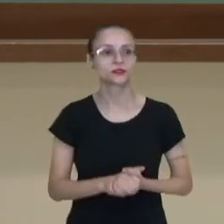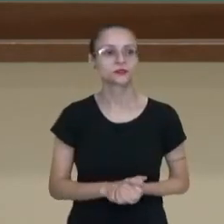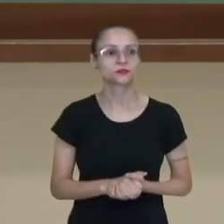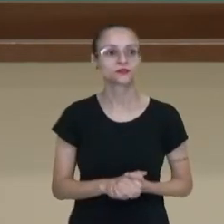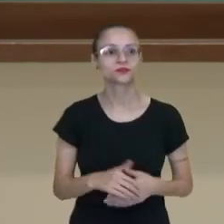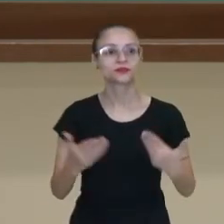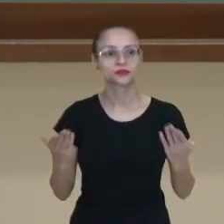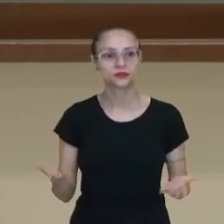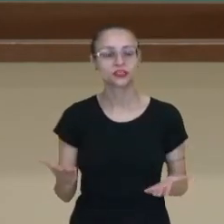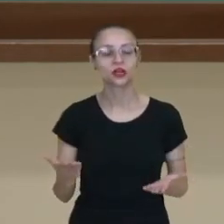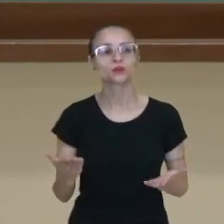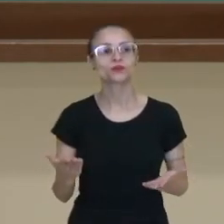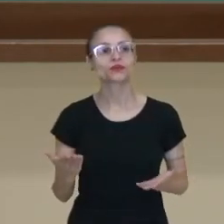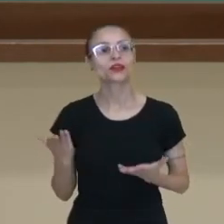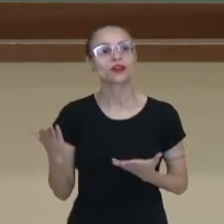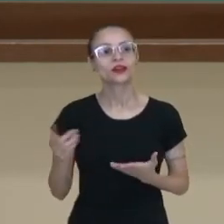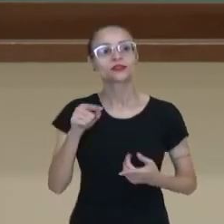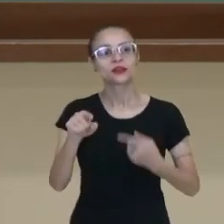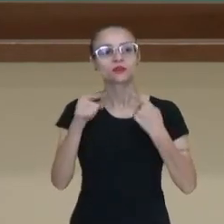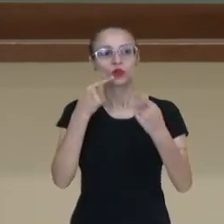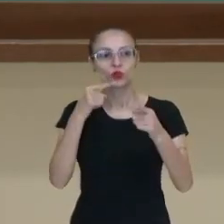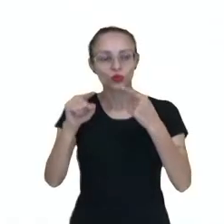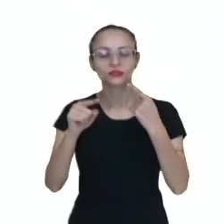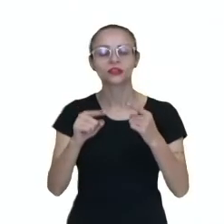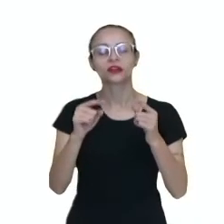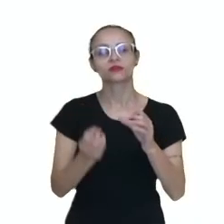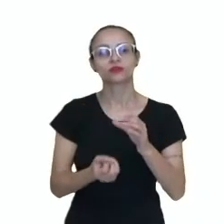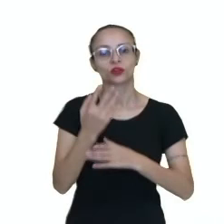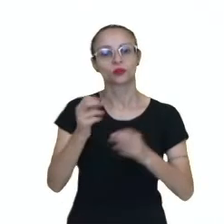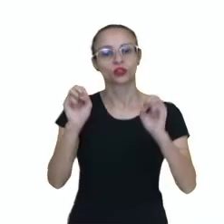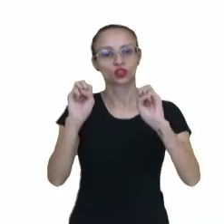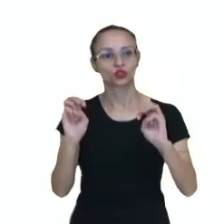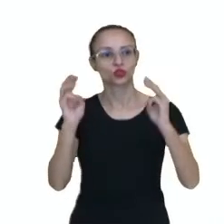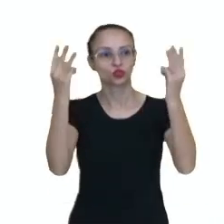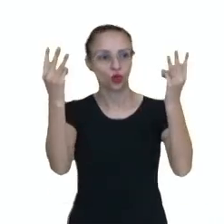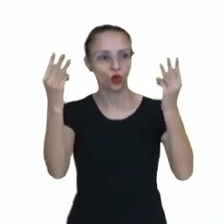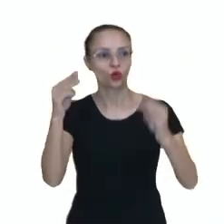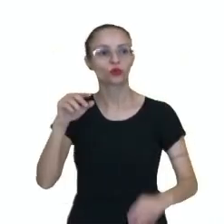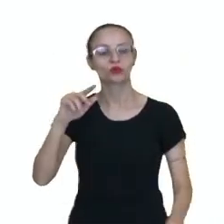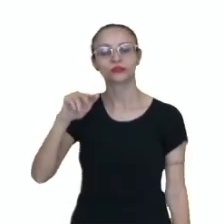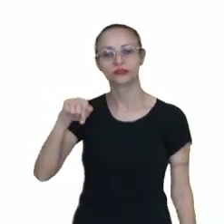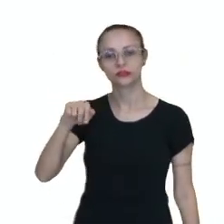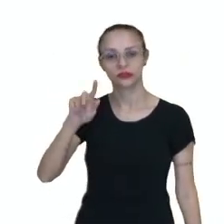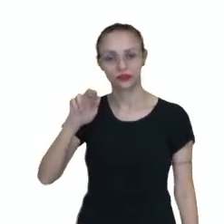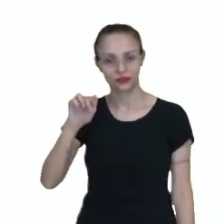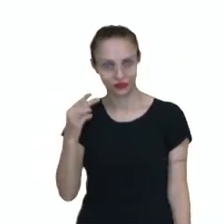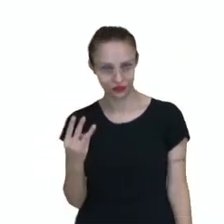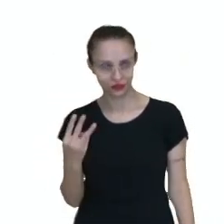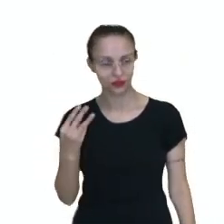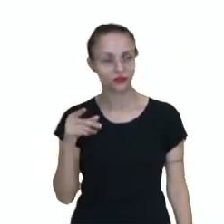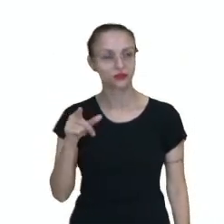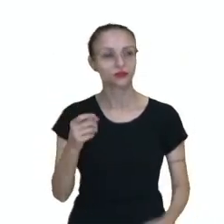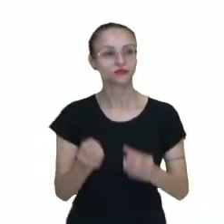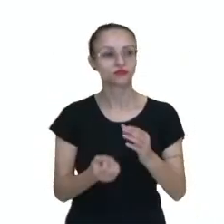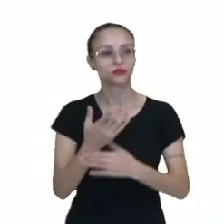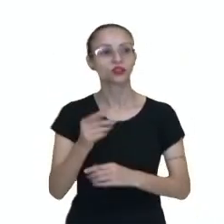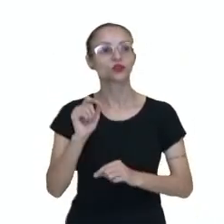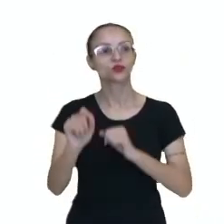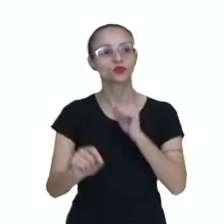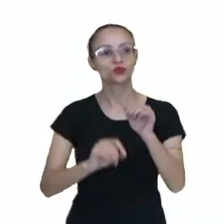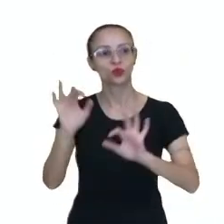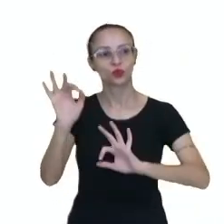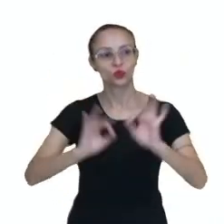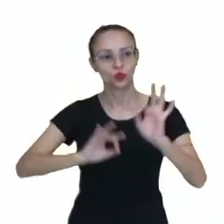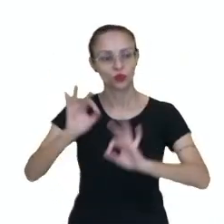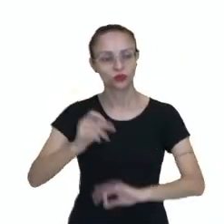Então aí são algumas coisas que ele faz. A música ela foi composta para o show Fono 73, que a gravadora Fonogram, atual Universal, organizou